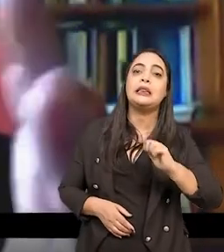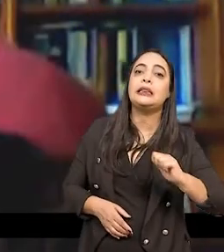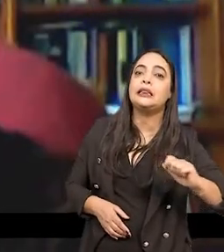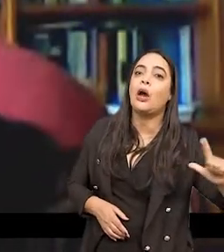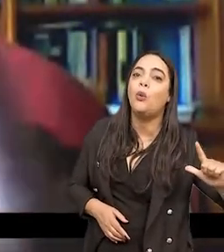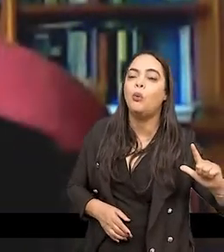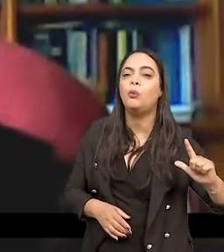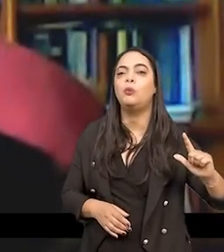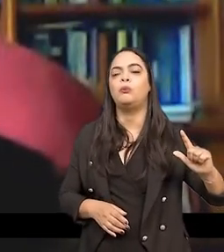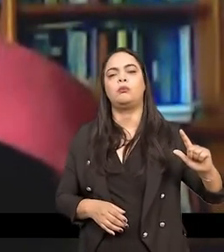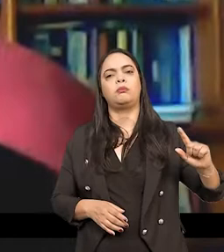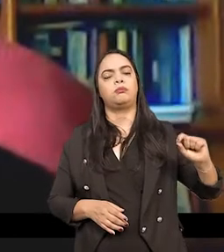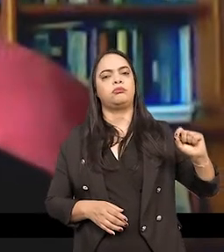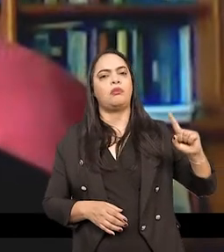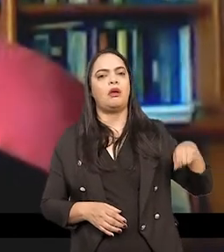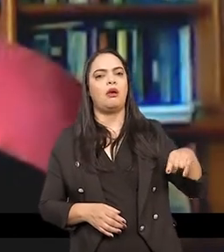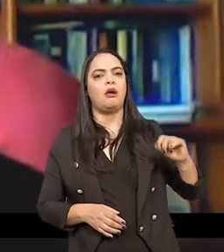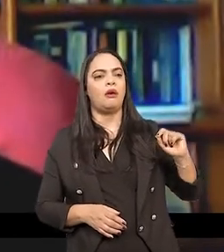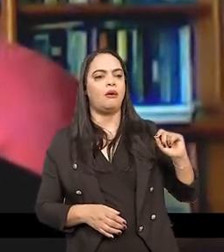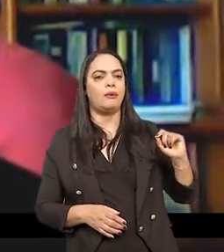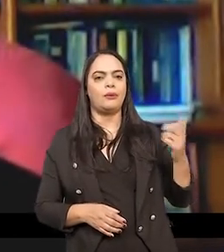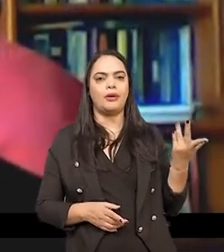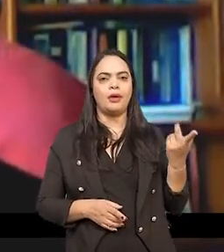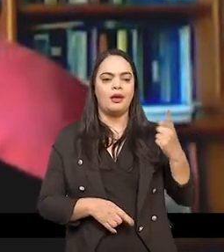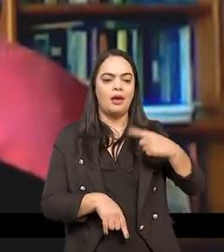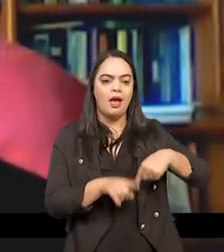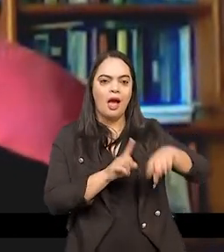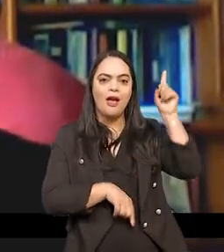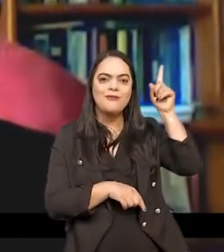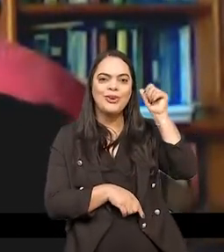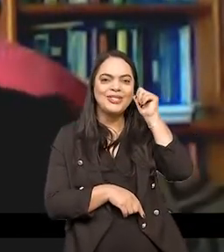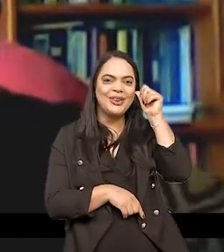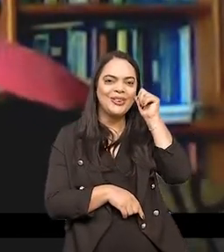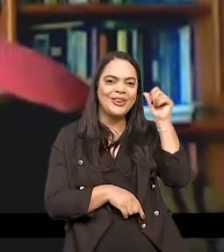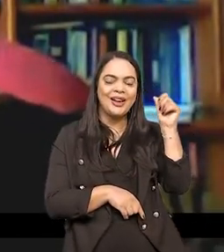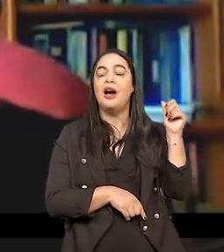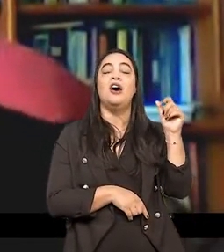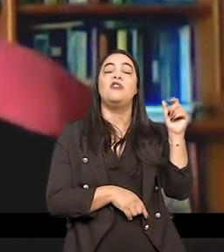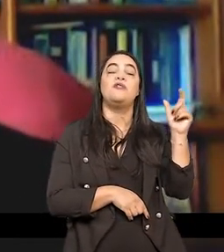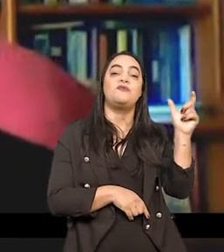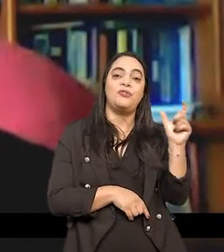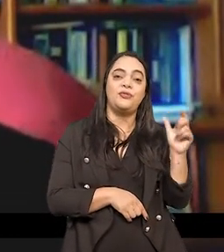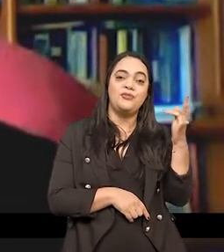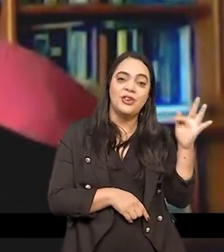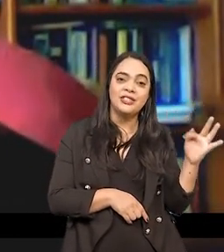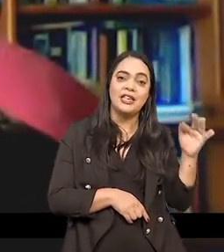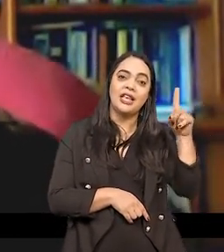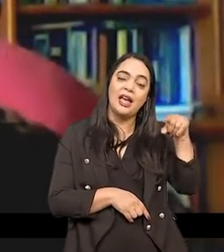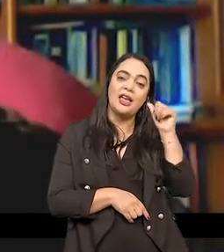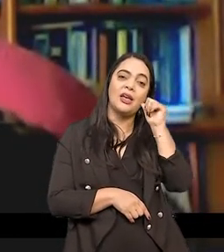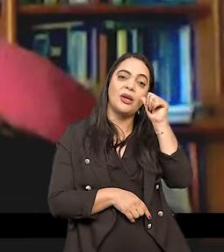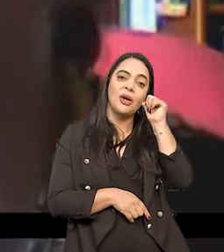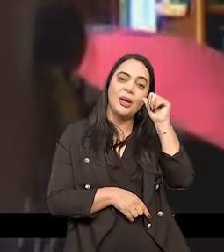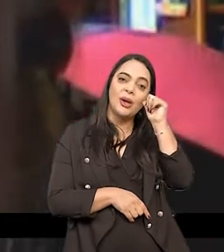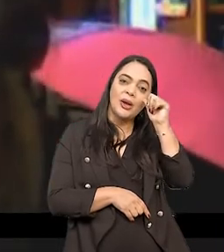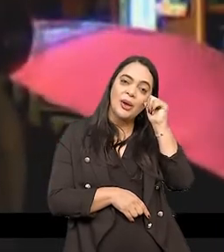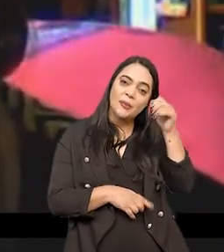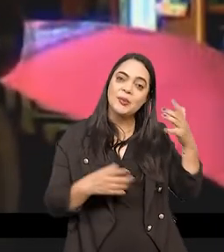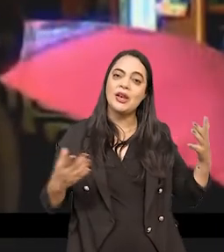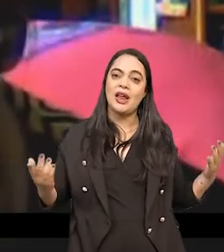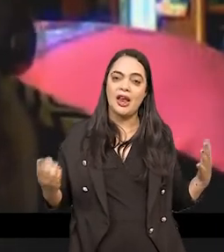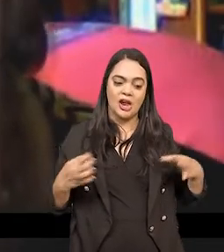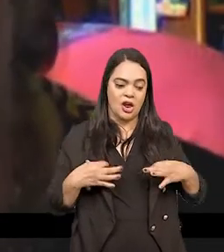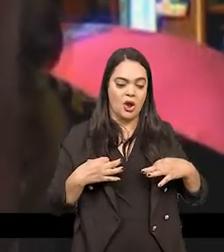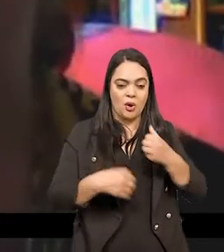Como é que a imagem da Revolução Francesa, uma mulher, né, Marianne, vestida de branco e tal, mas a mulher de verdade, que é a Olympe